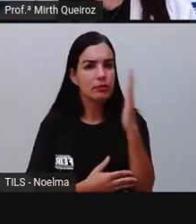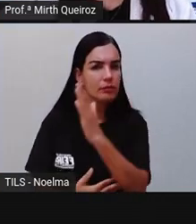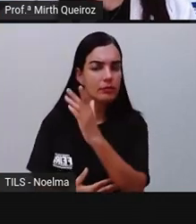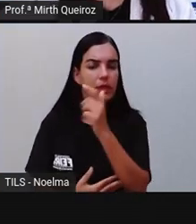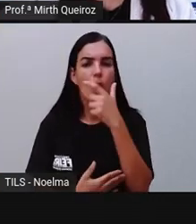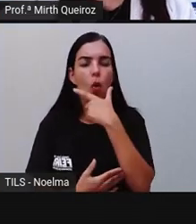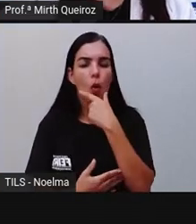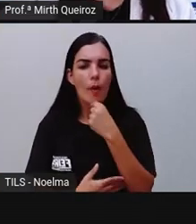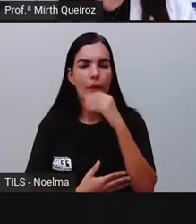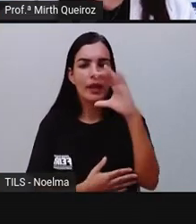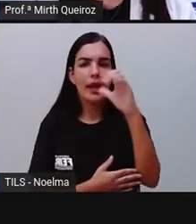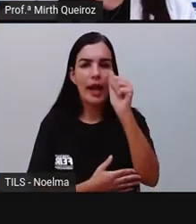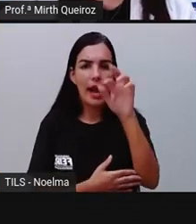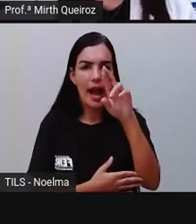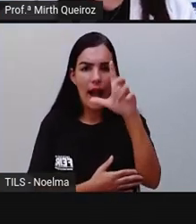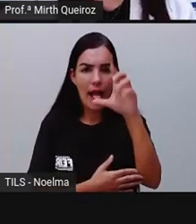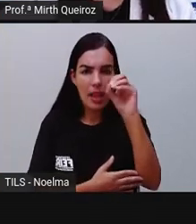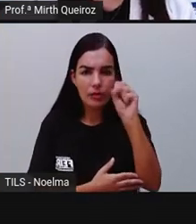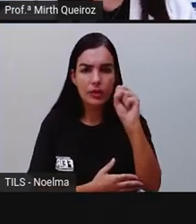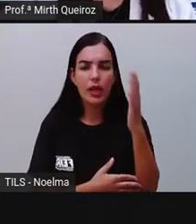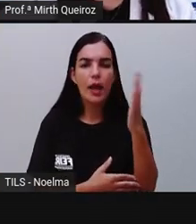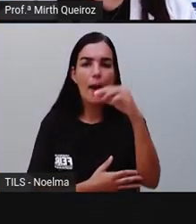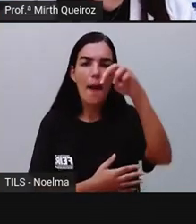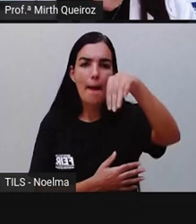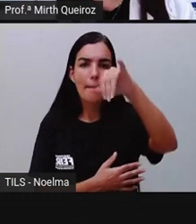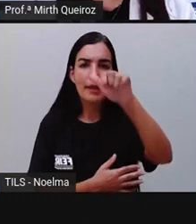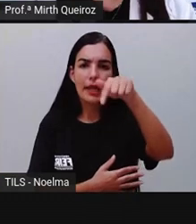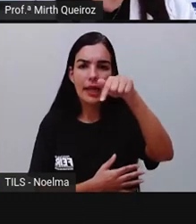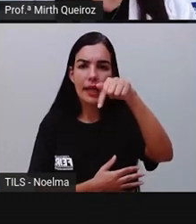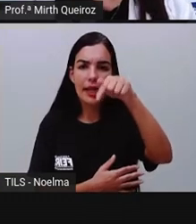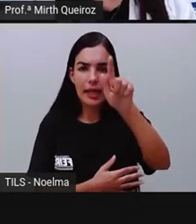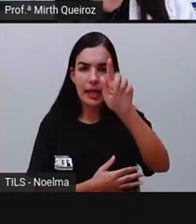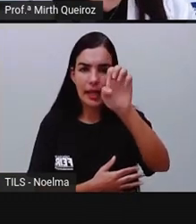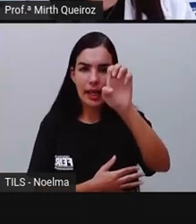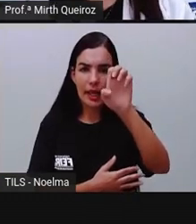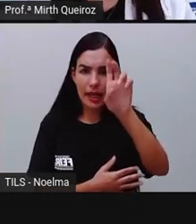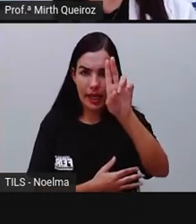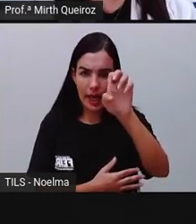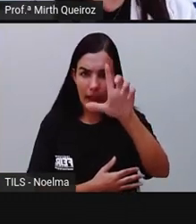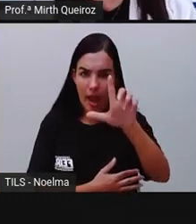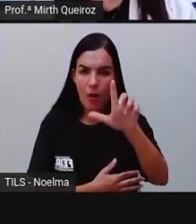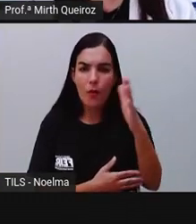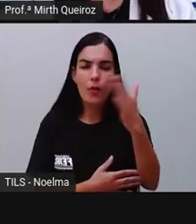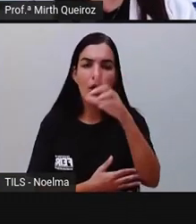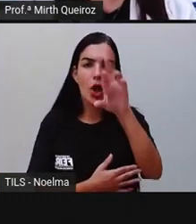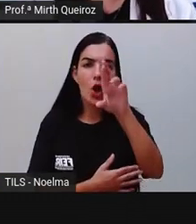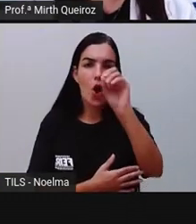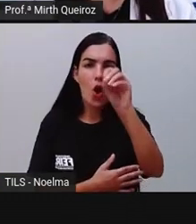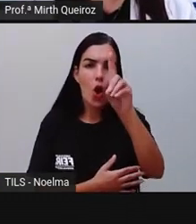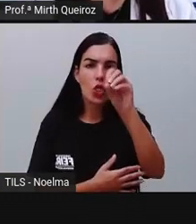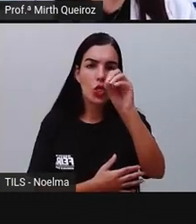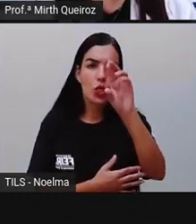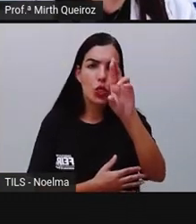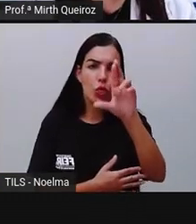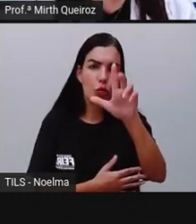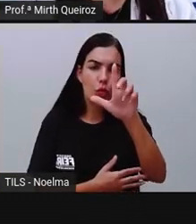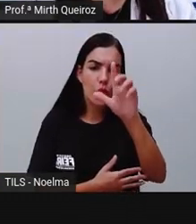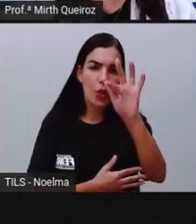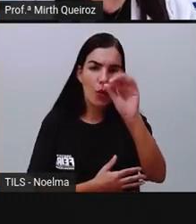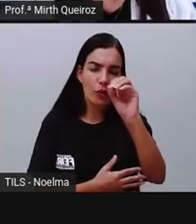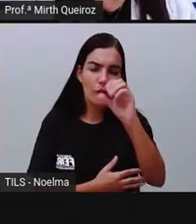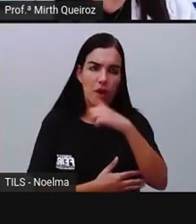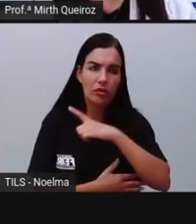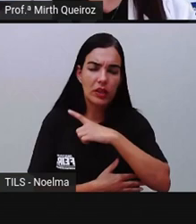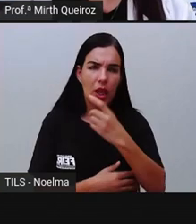vocês poderiam fazer aí para que vocês pudessem formar essas duplas? Quantas possibilidades vocês poderiam ter